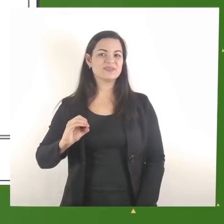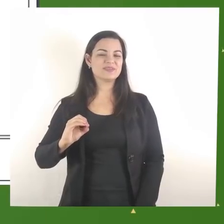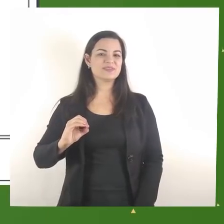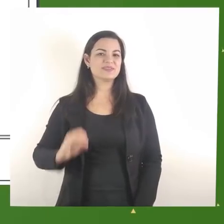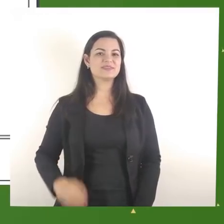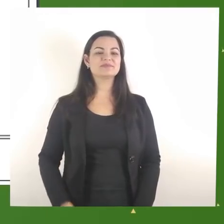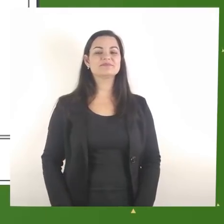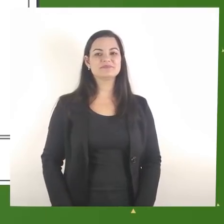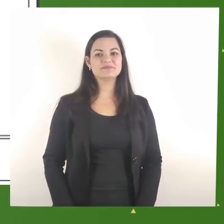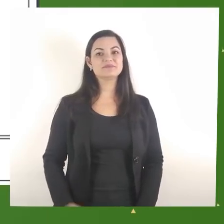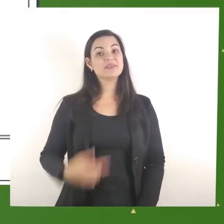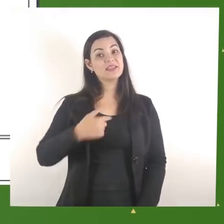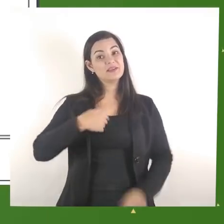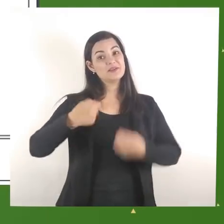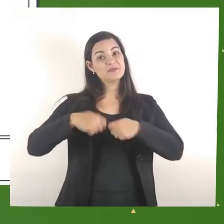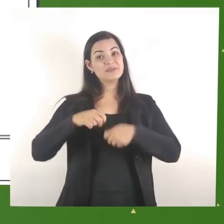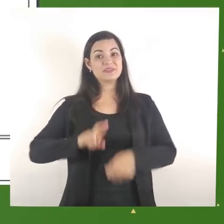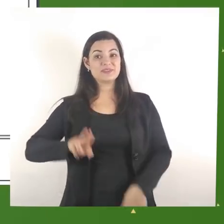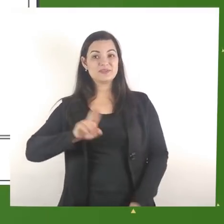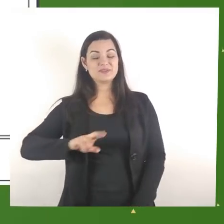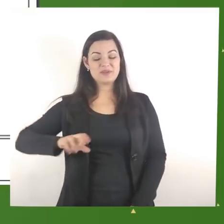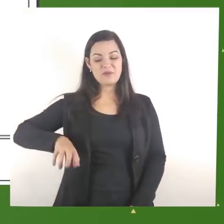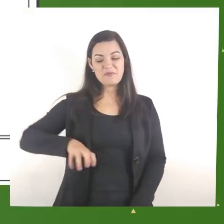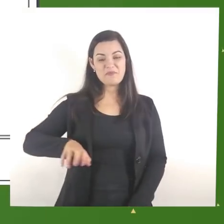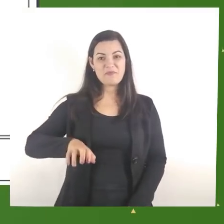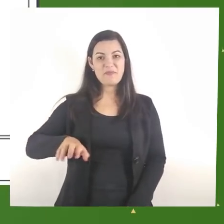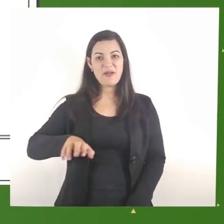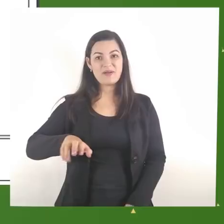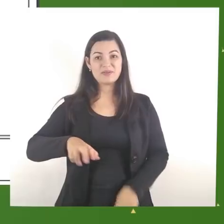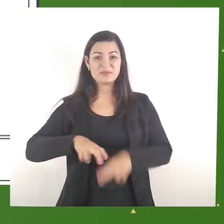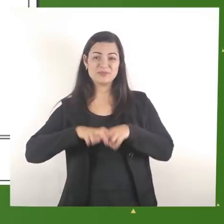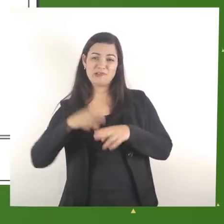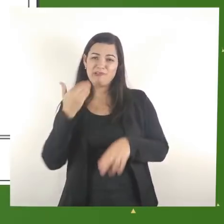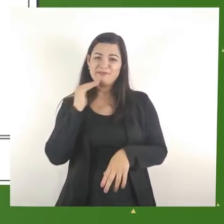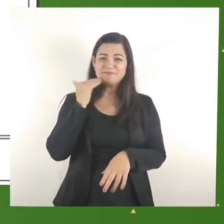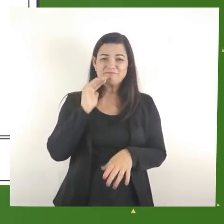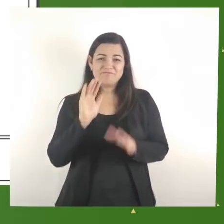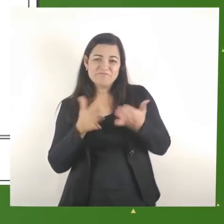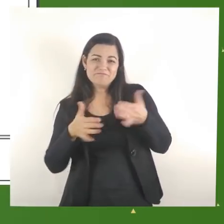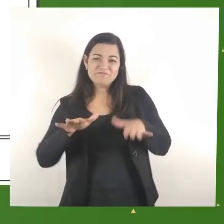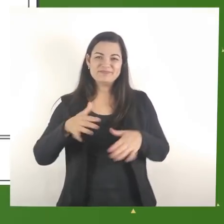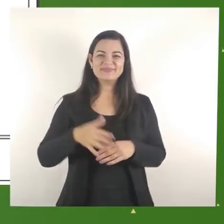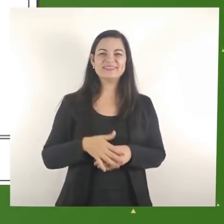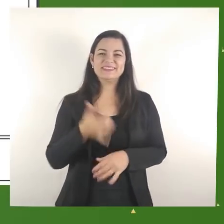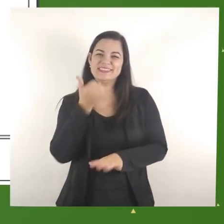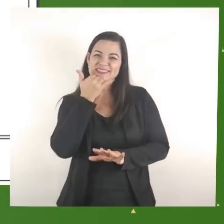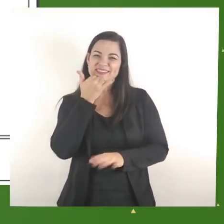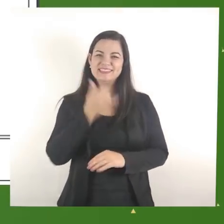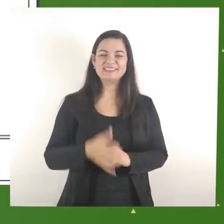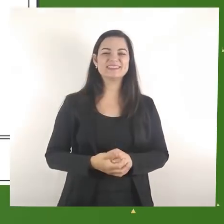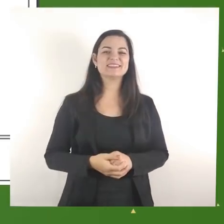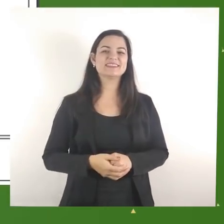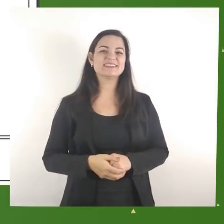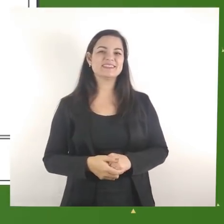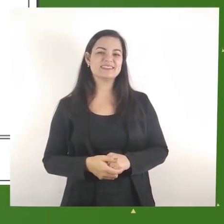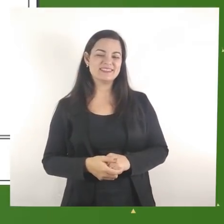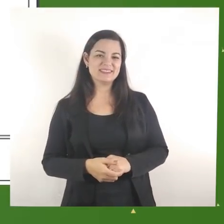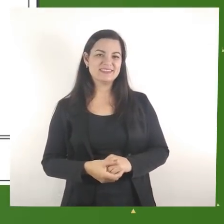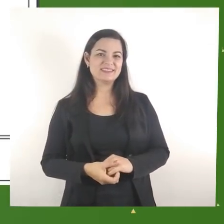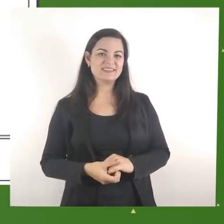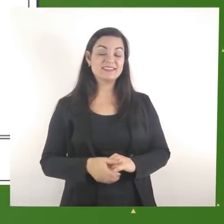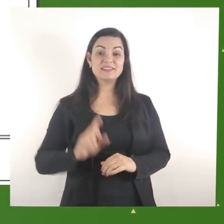G-O. A Pro tem que usar o mouse do computador, tá bom? Por isso que às vezes sai um pouquinho bagunçada a